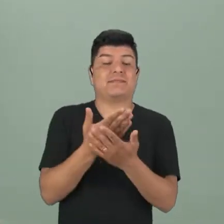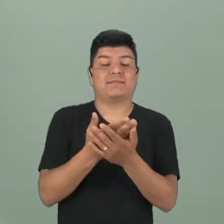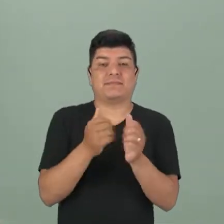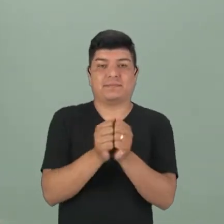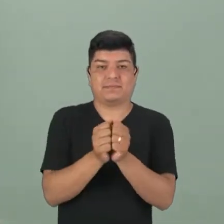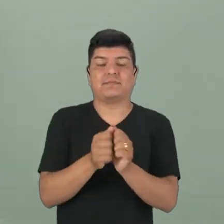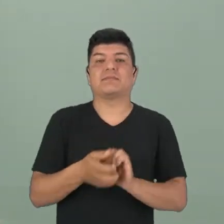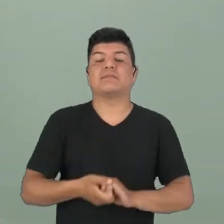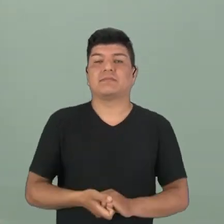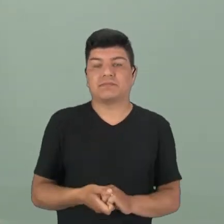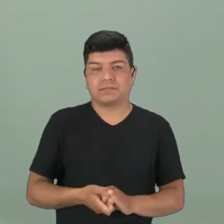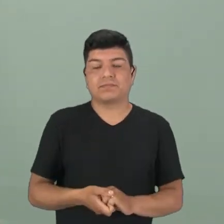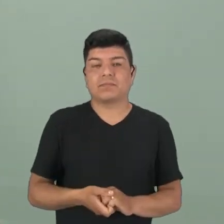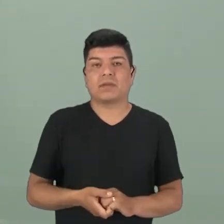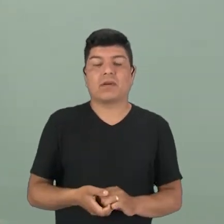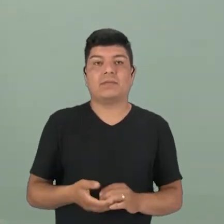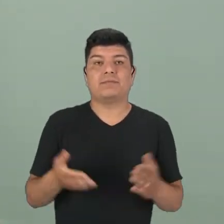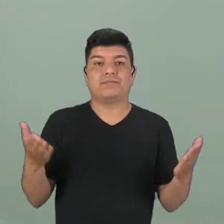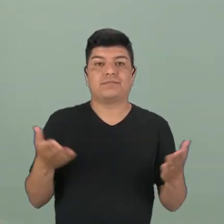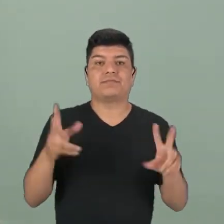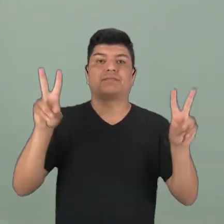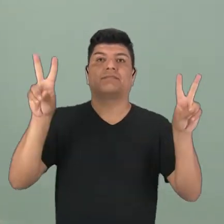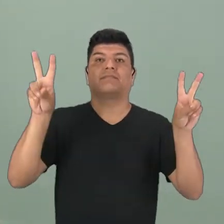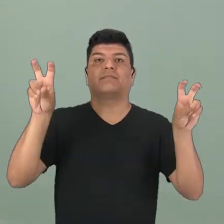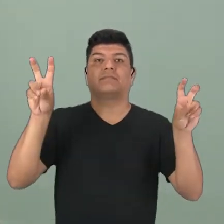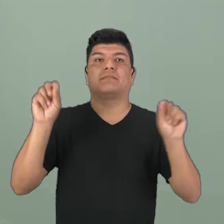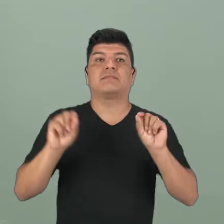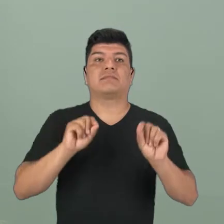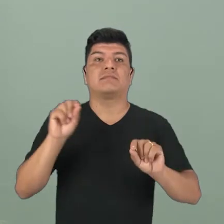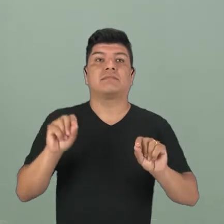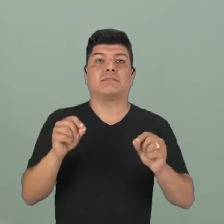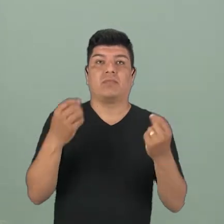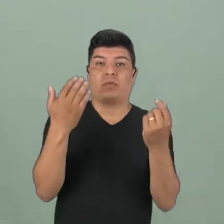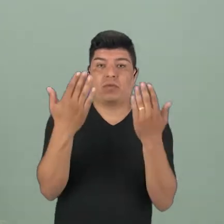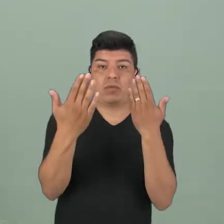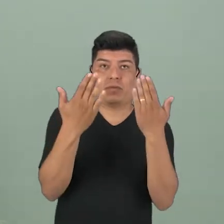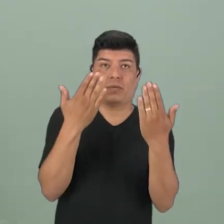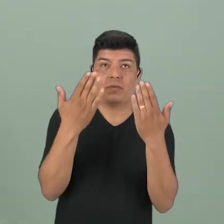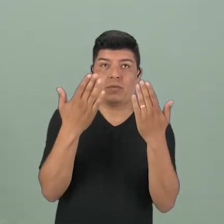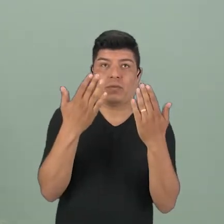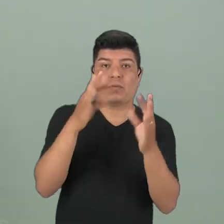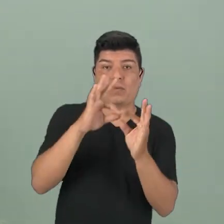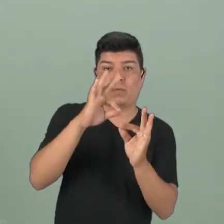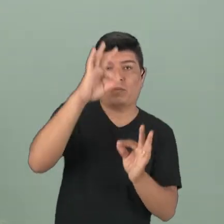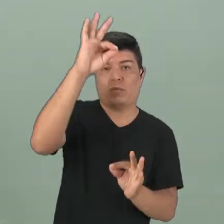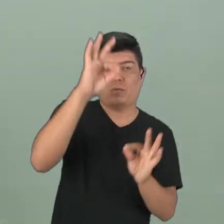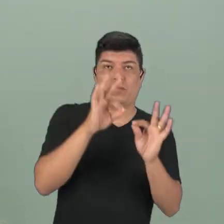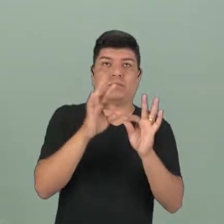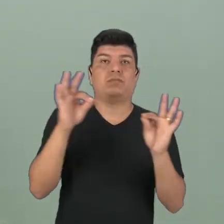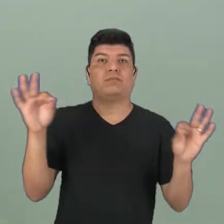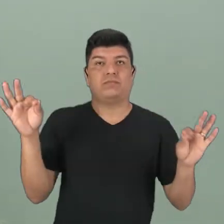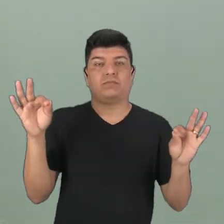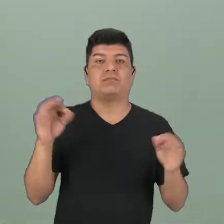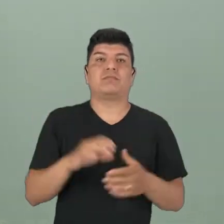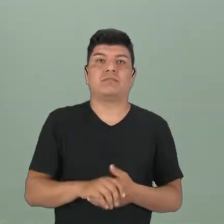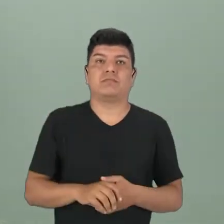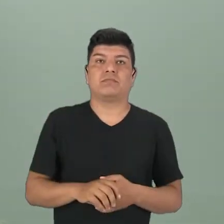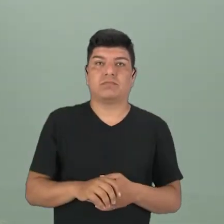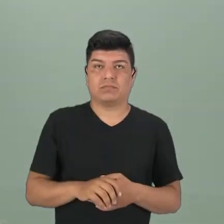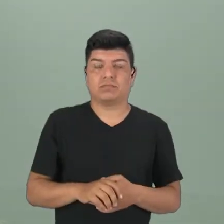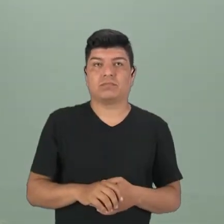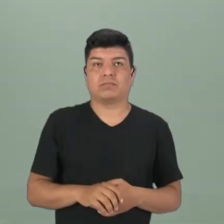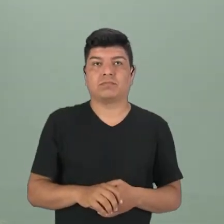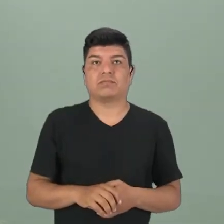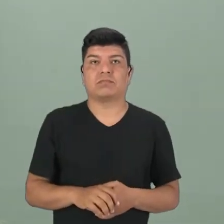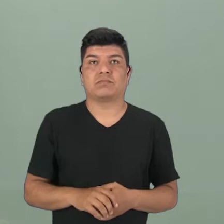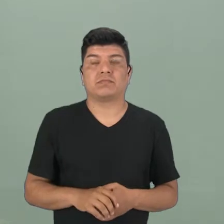nosso conteúdo hoje, que vamos estudar, é sobre medidas, entender um pouco as medidas de